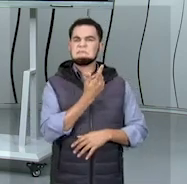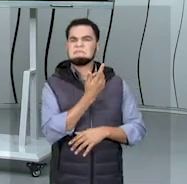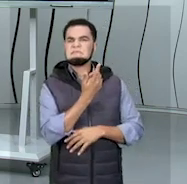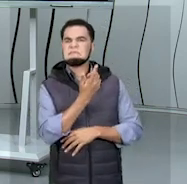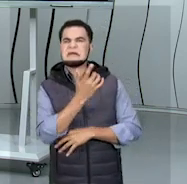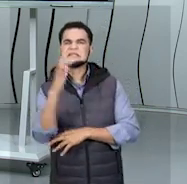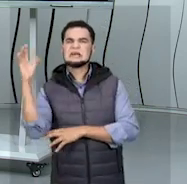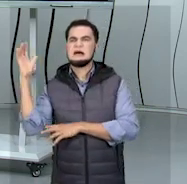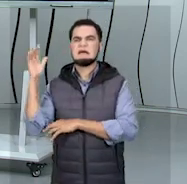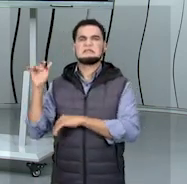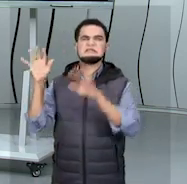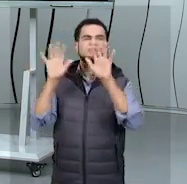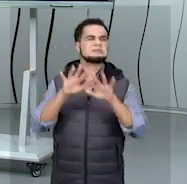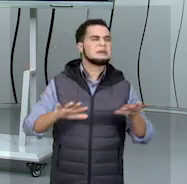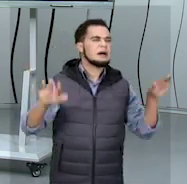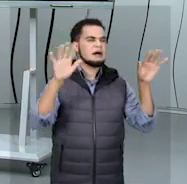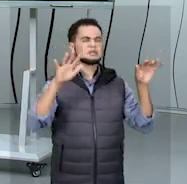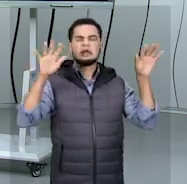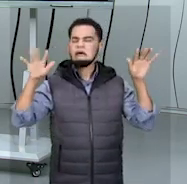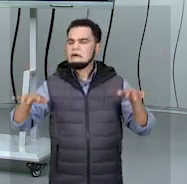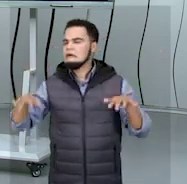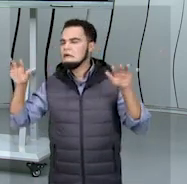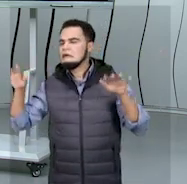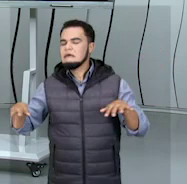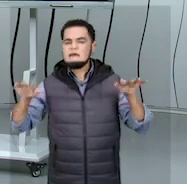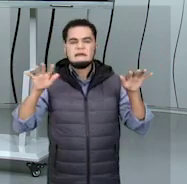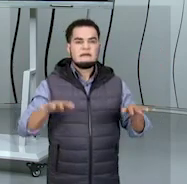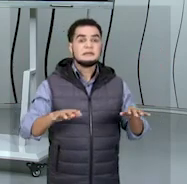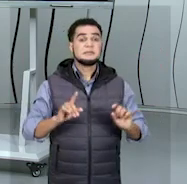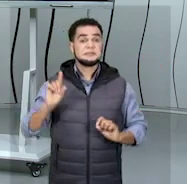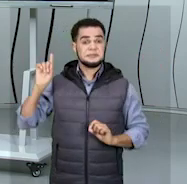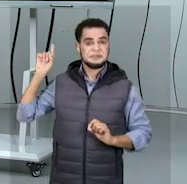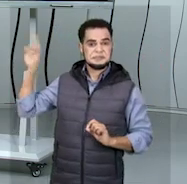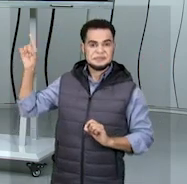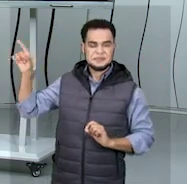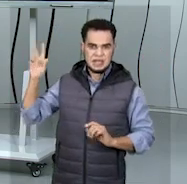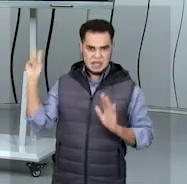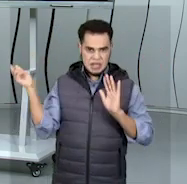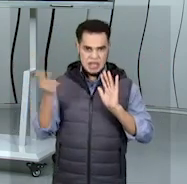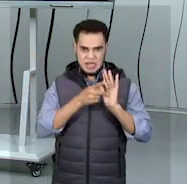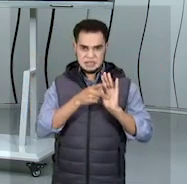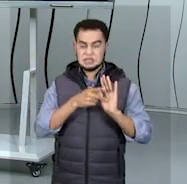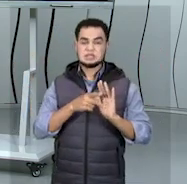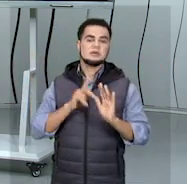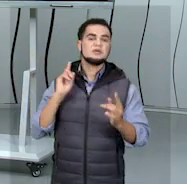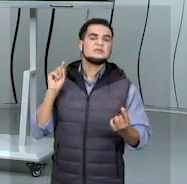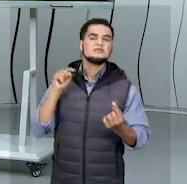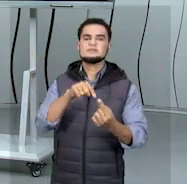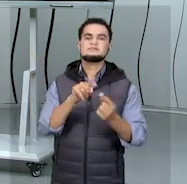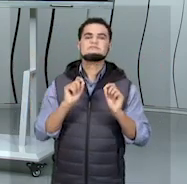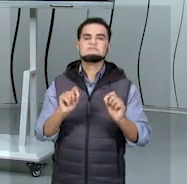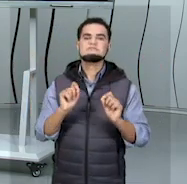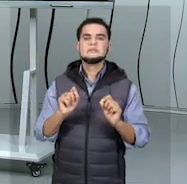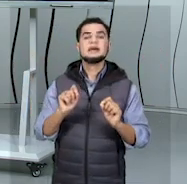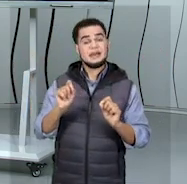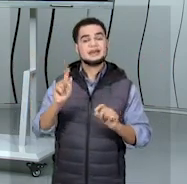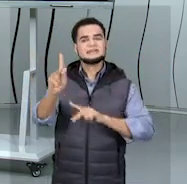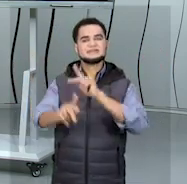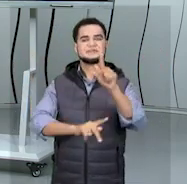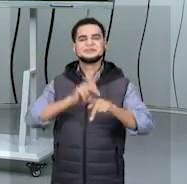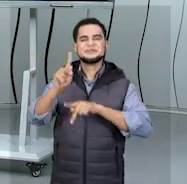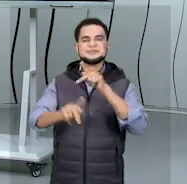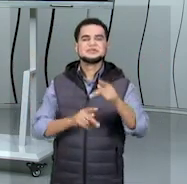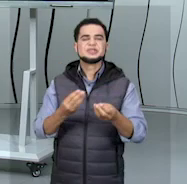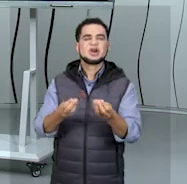com o espaço, aqui, no realismo, o enfoque é o homem e o seu cotidiano.